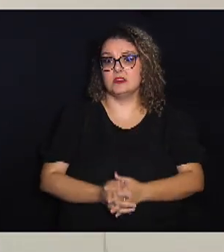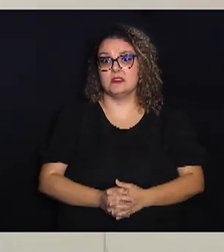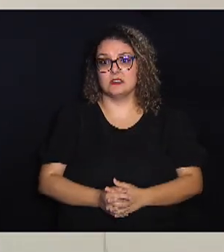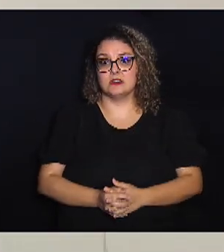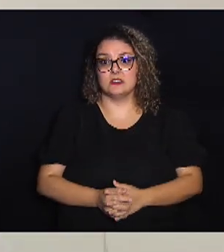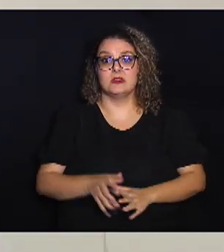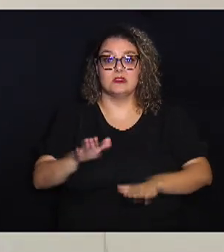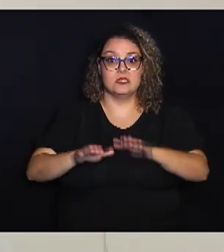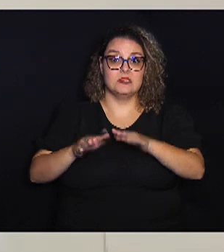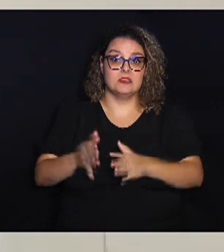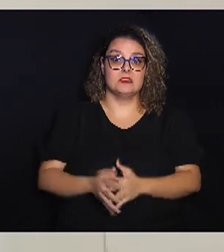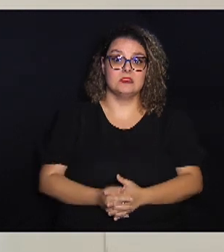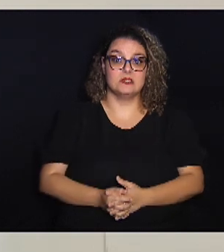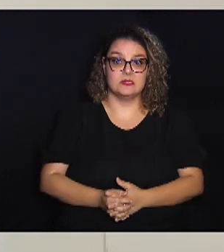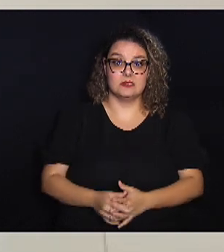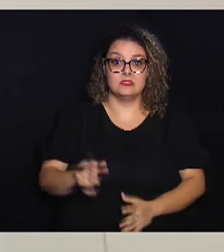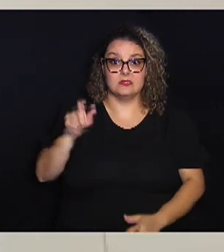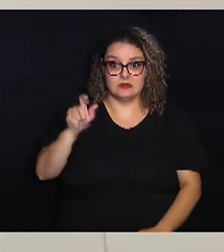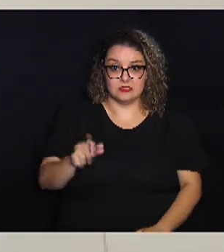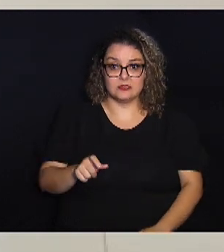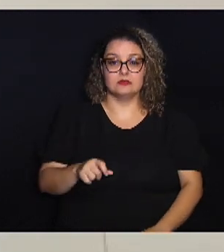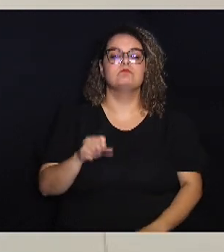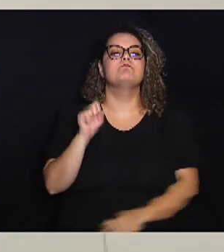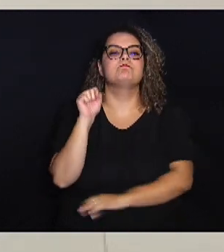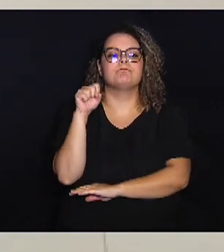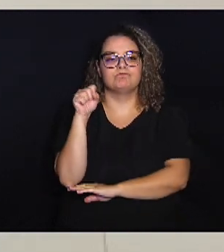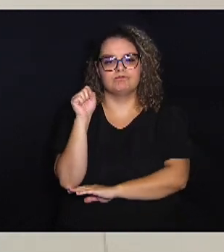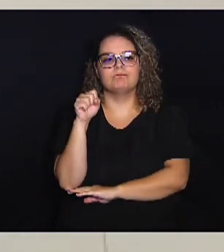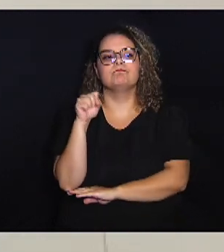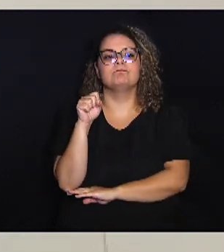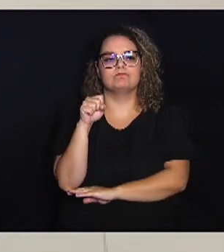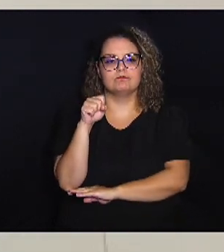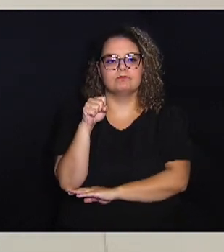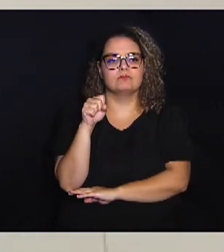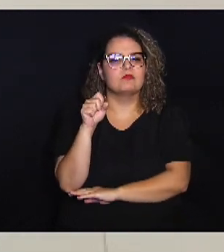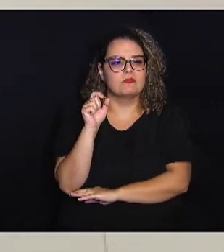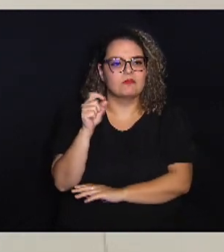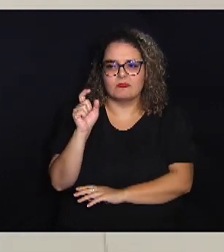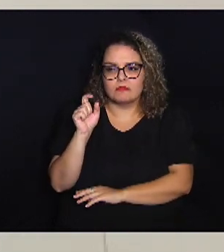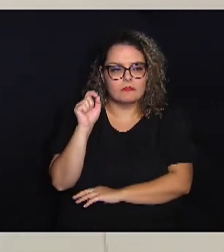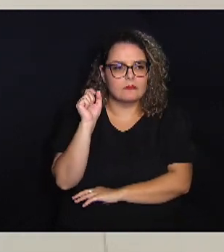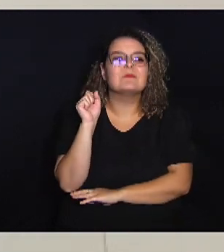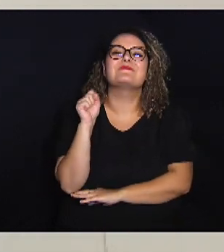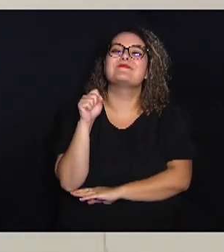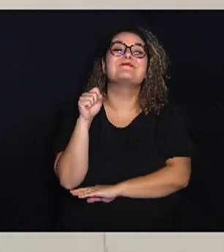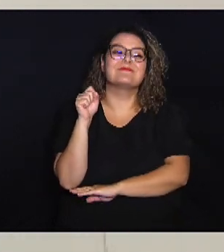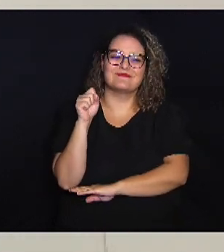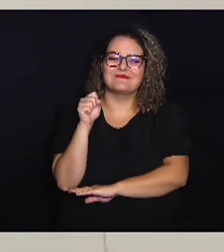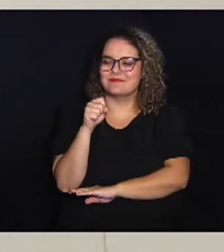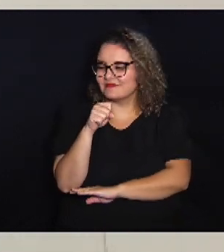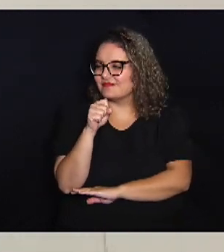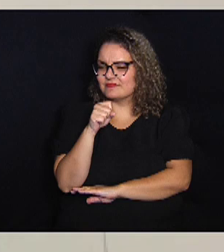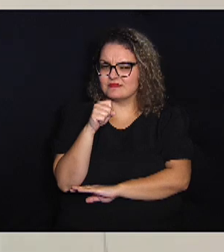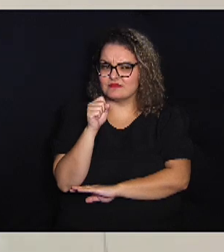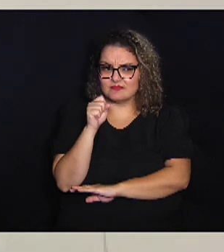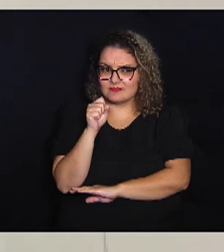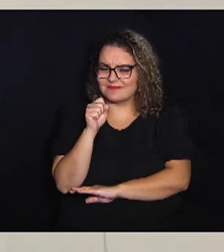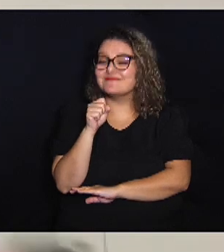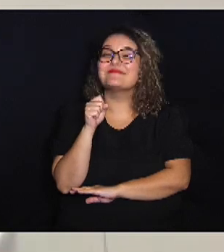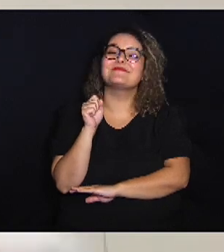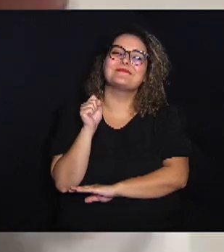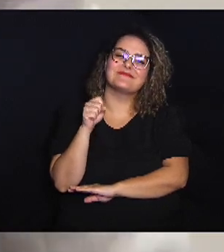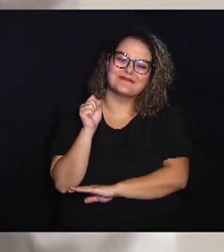Sim, às vezes é aquela pessoa que só concorda, né? Então ela não está entendendo o que está se passando ali, ela só